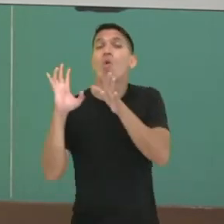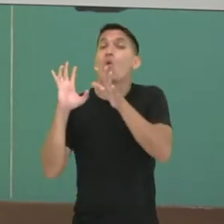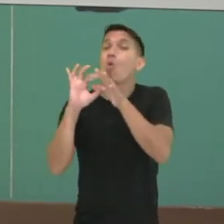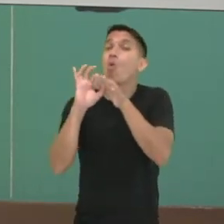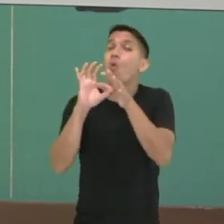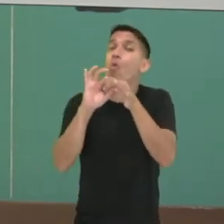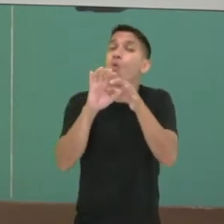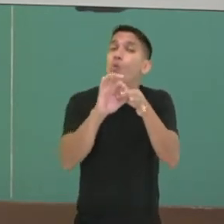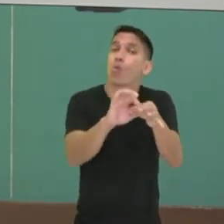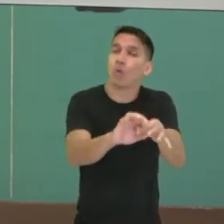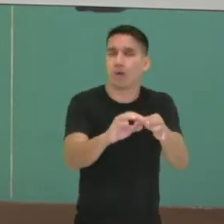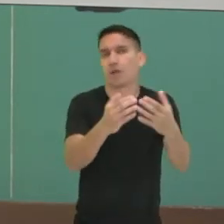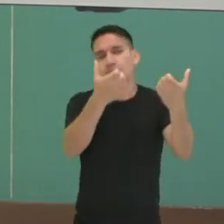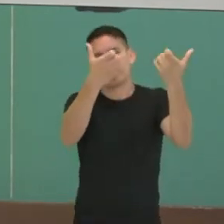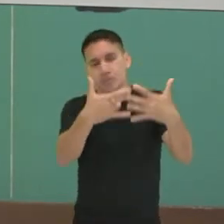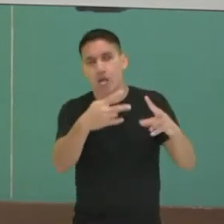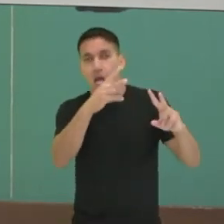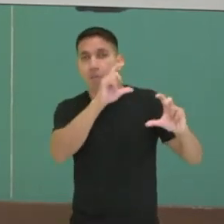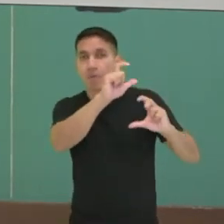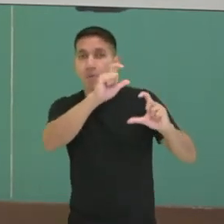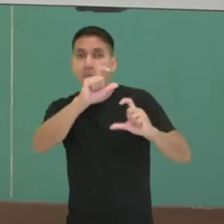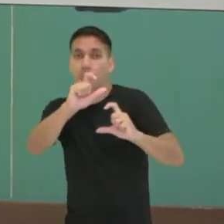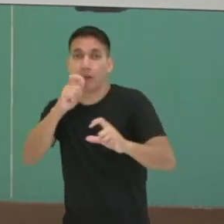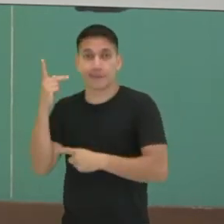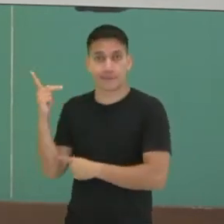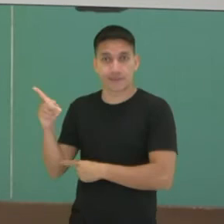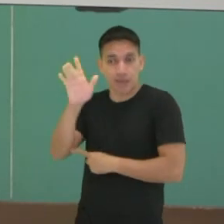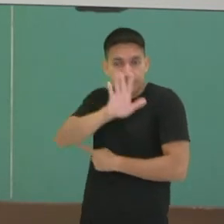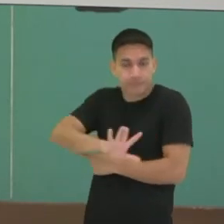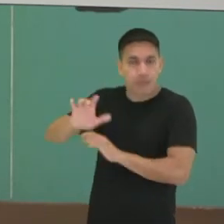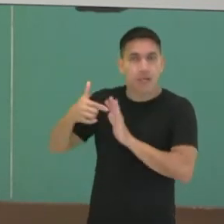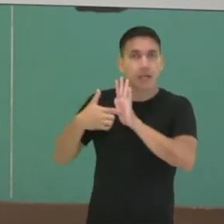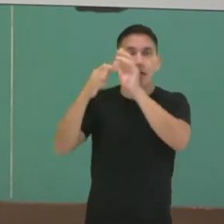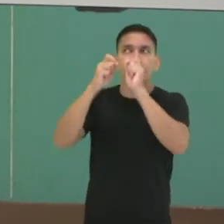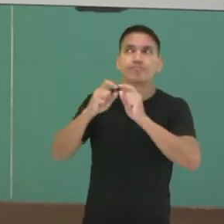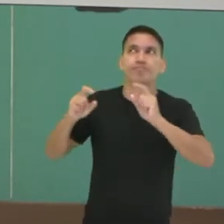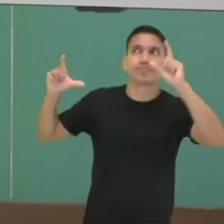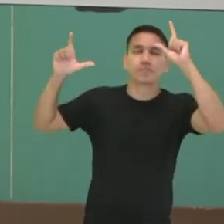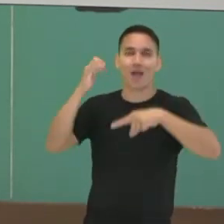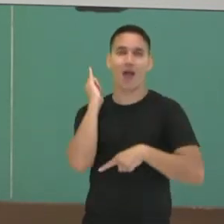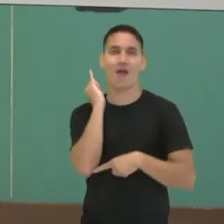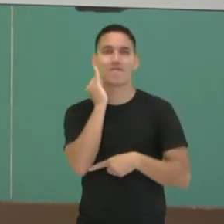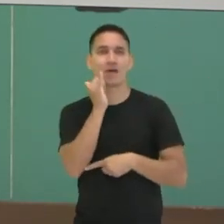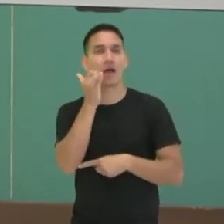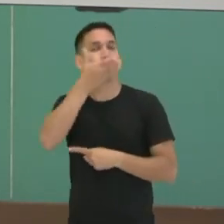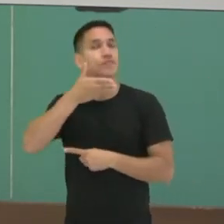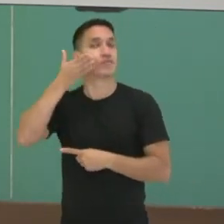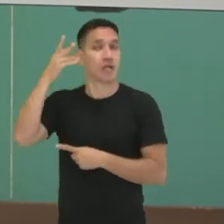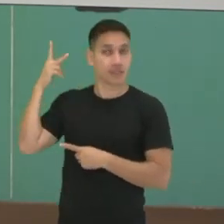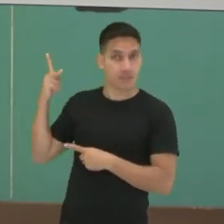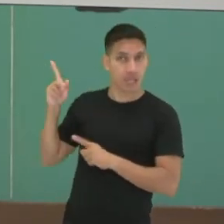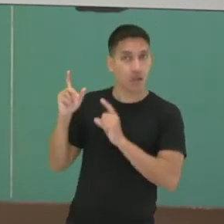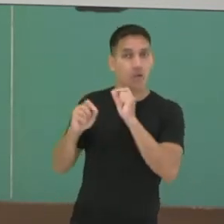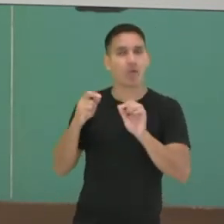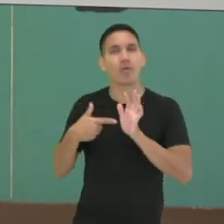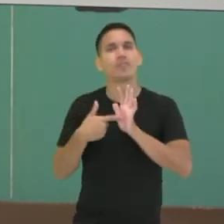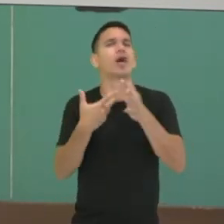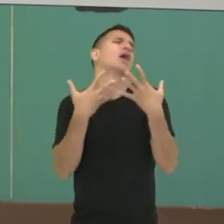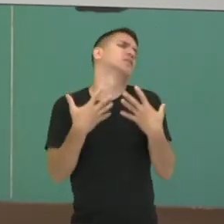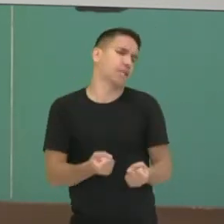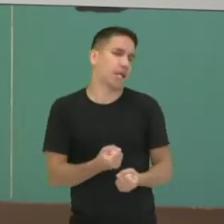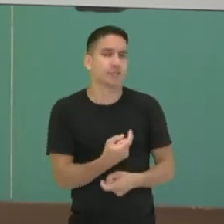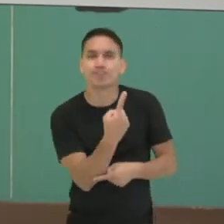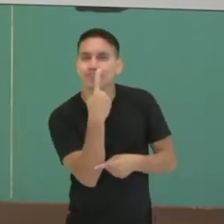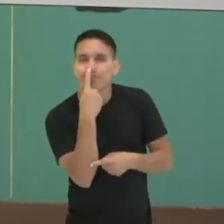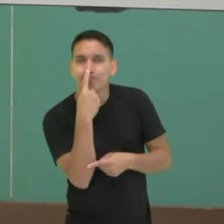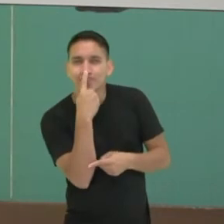no qual se insere aqui, o contexto da enunciação, onde o discurso é enunciado, permite que haja, né, essa intimidade